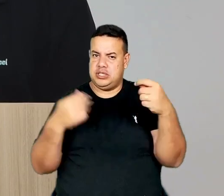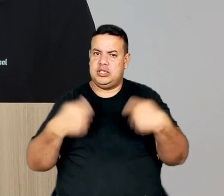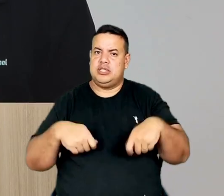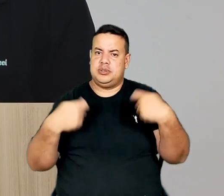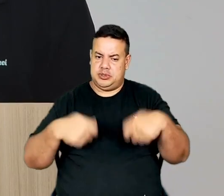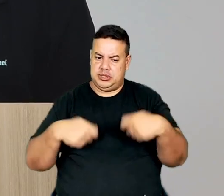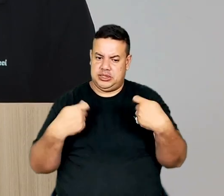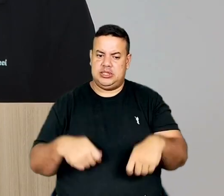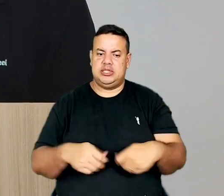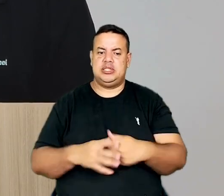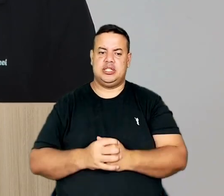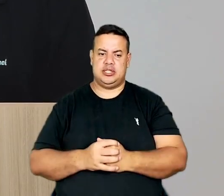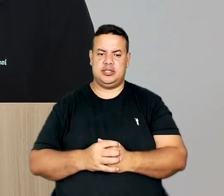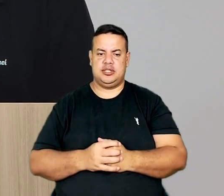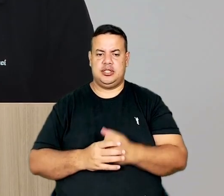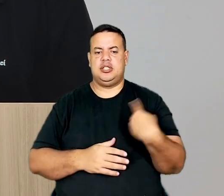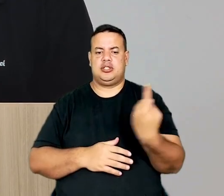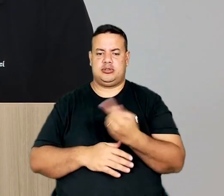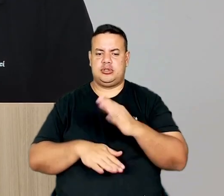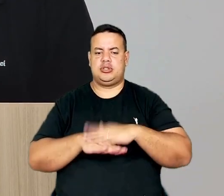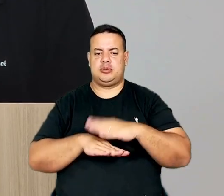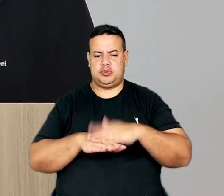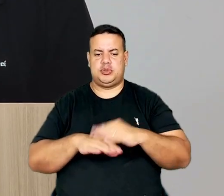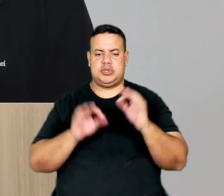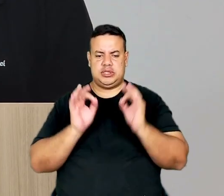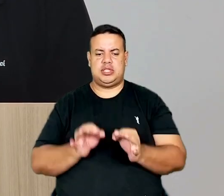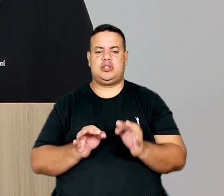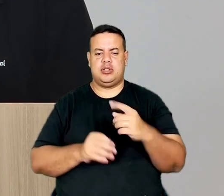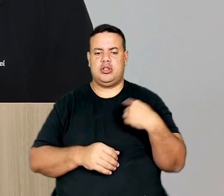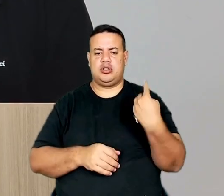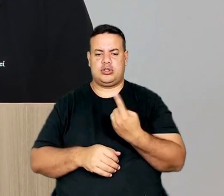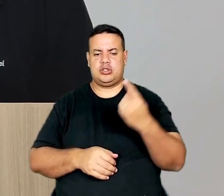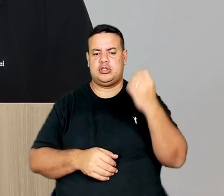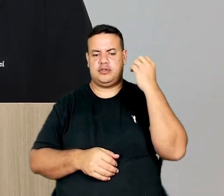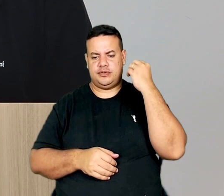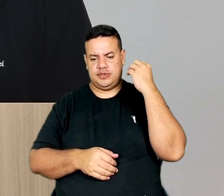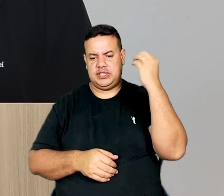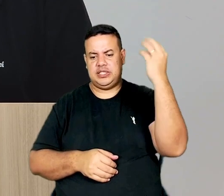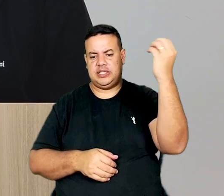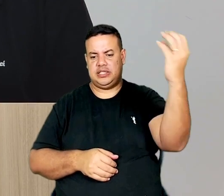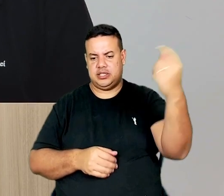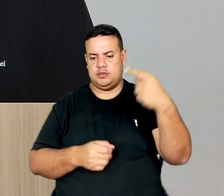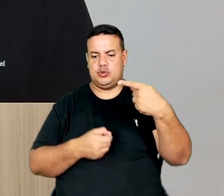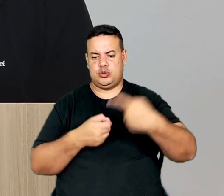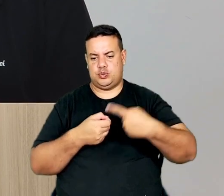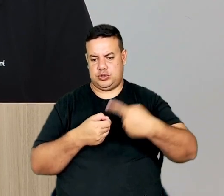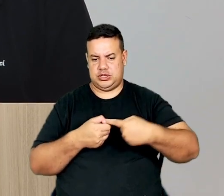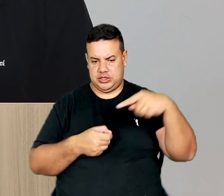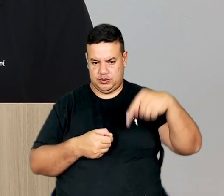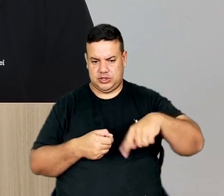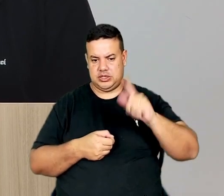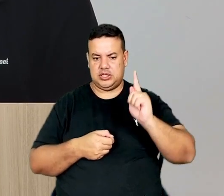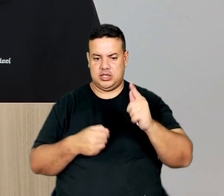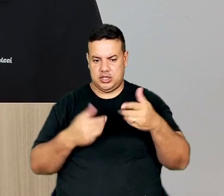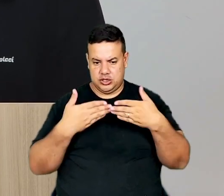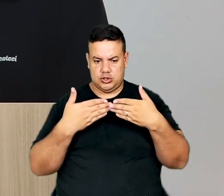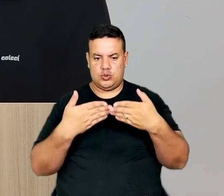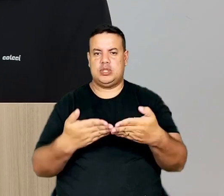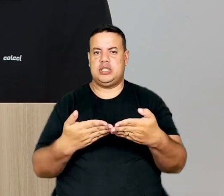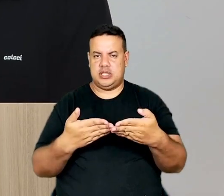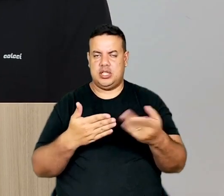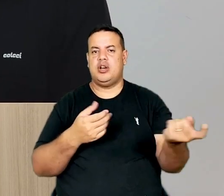E é isso que nós temos que fazer. Quando nós viajamos, né, do município, saímos daqui, nós temos que voltar,